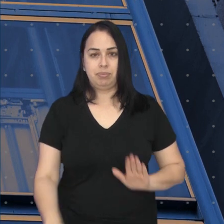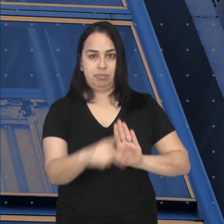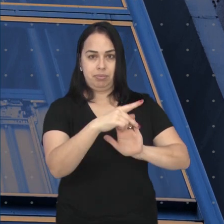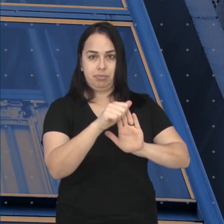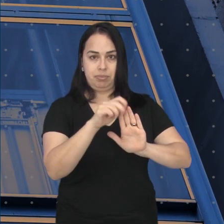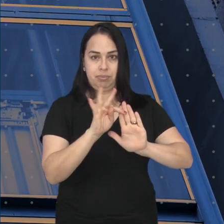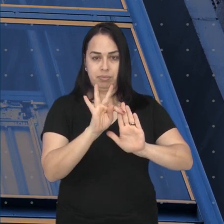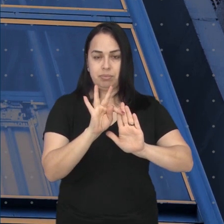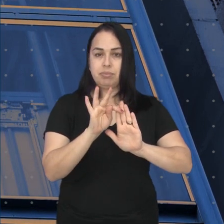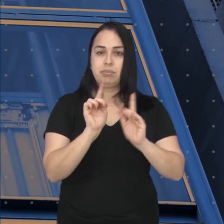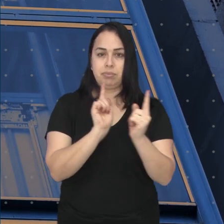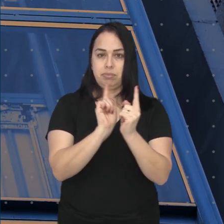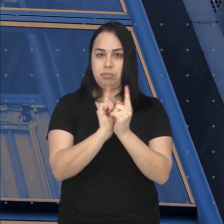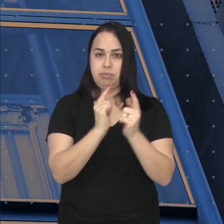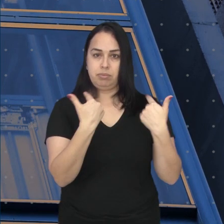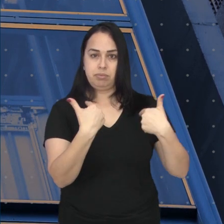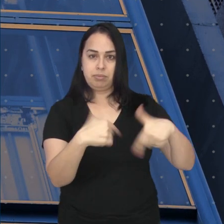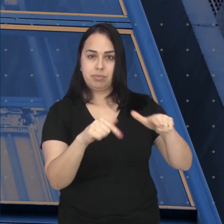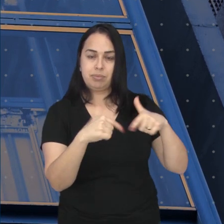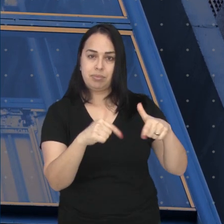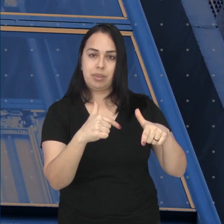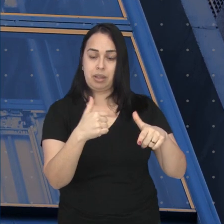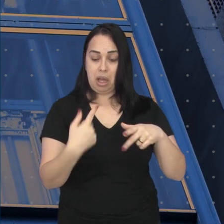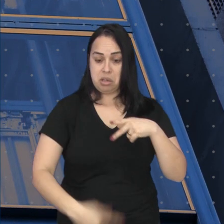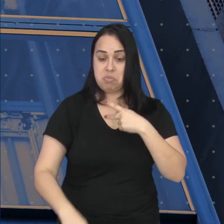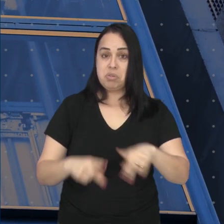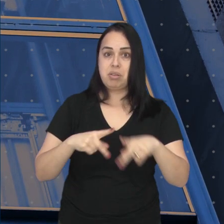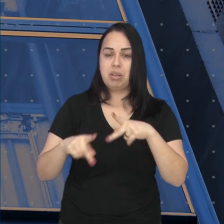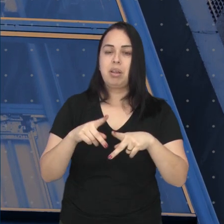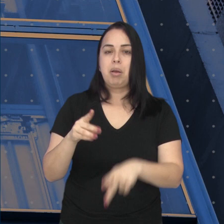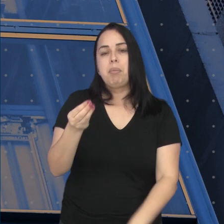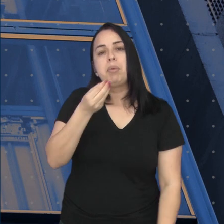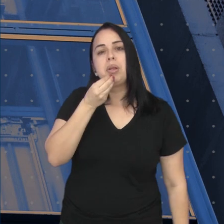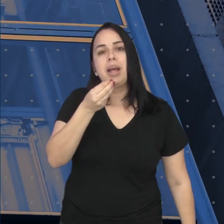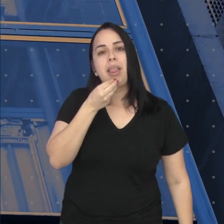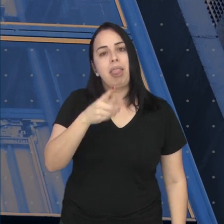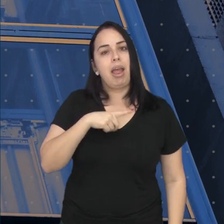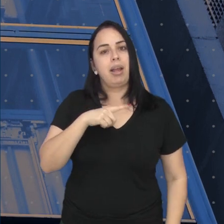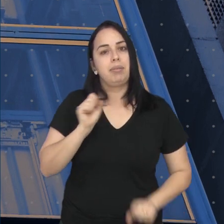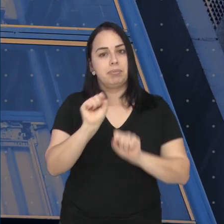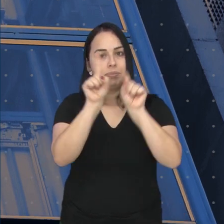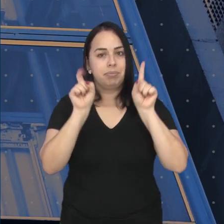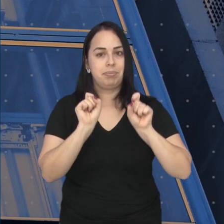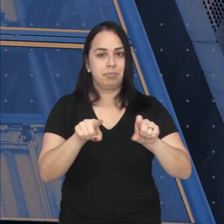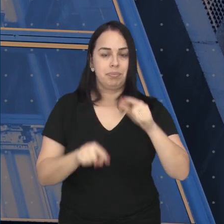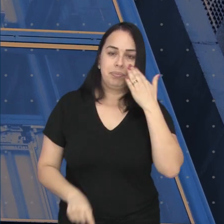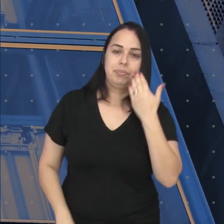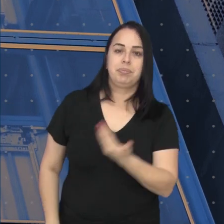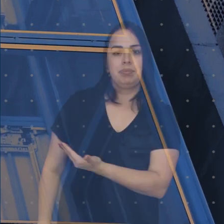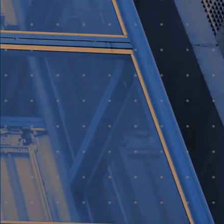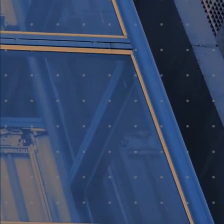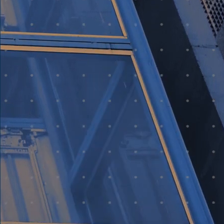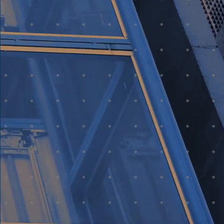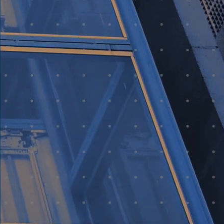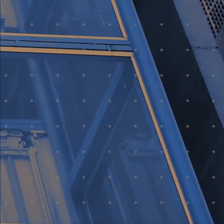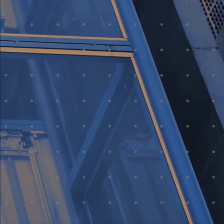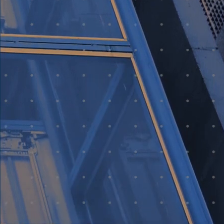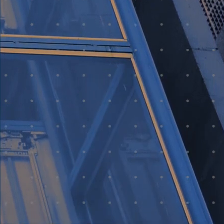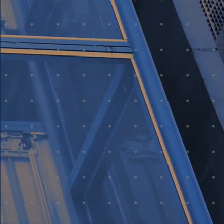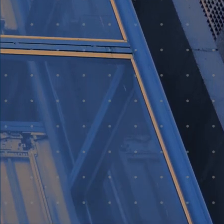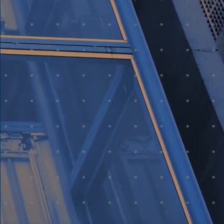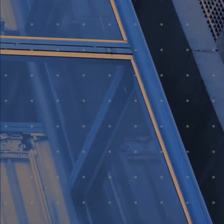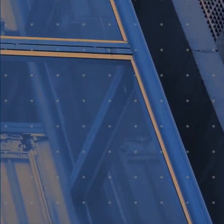O PAT, Posto de Atendimento ao Trabalhador de São José dos Campos, tem oportunidades de emprego para ajudante de montador